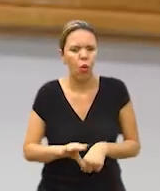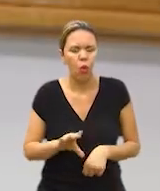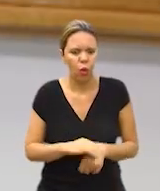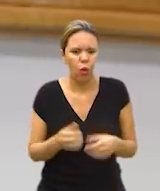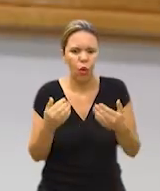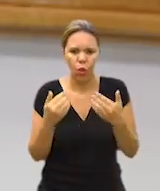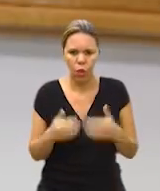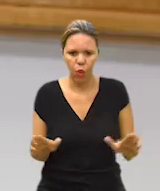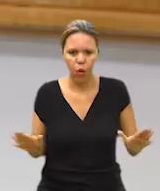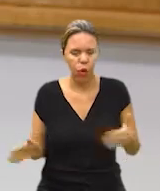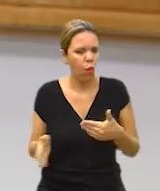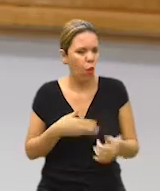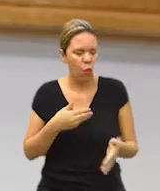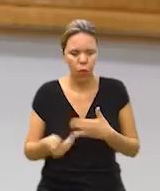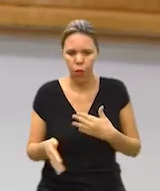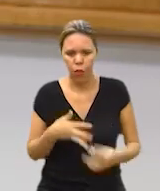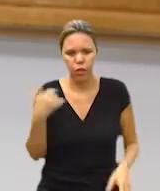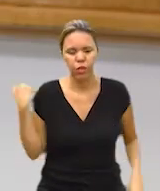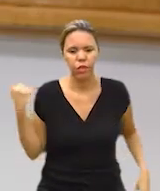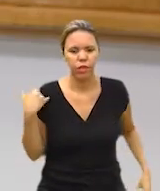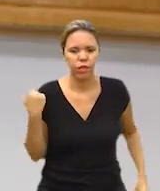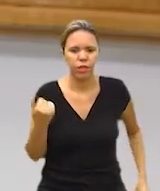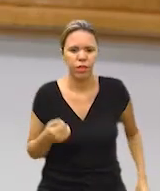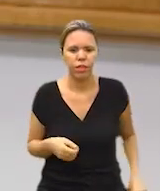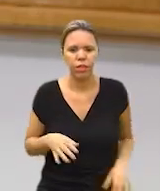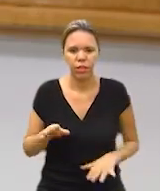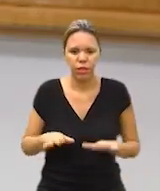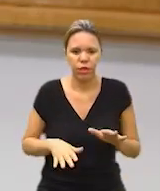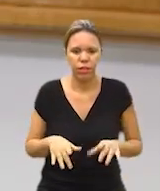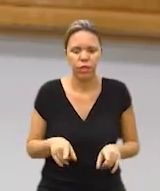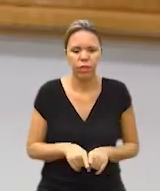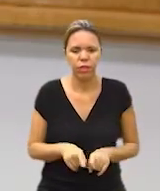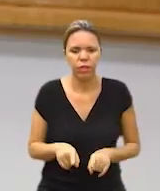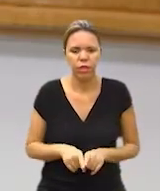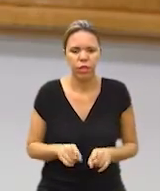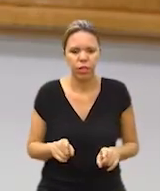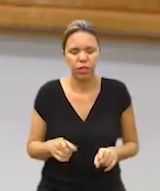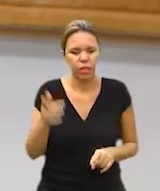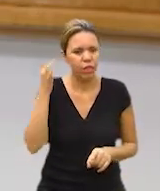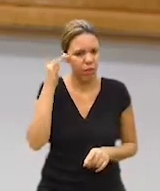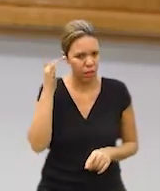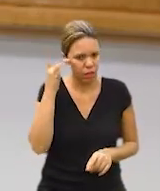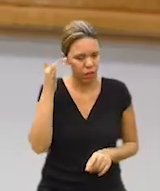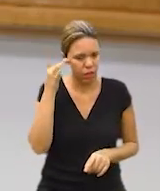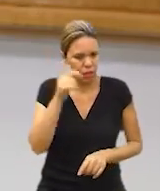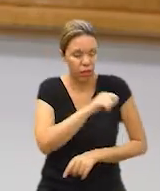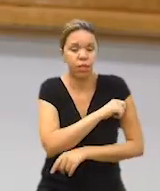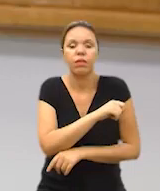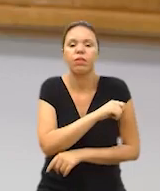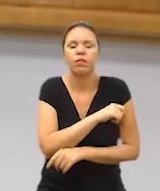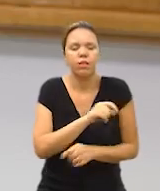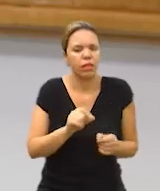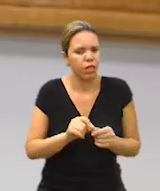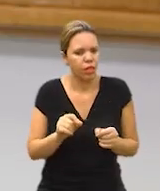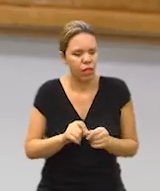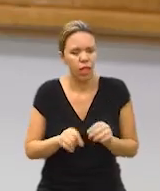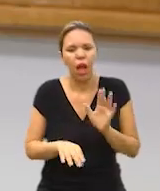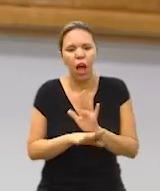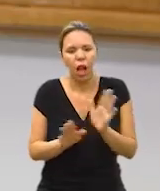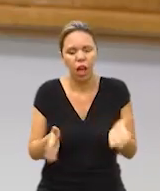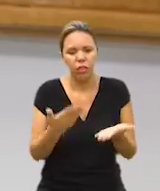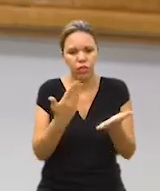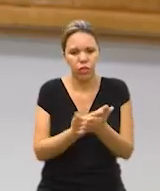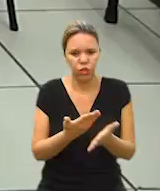muito aberto para qualquer idade. E, muitas vezes, a maturidade do aluno faz diferença na